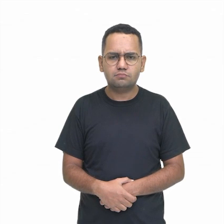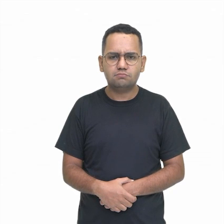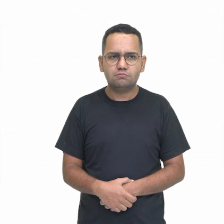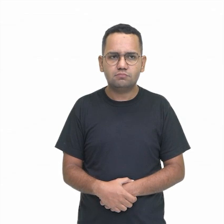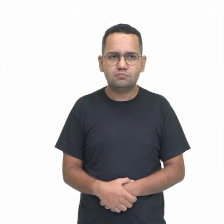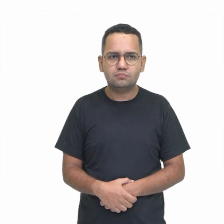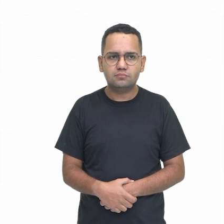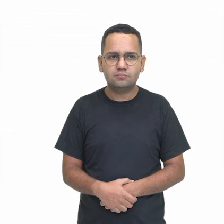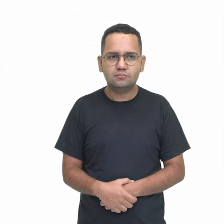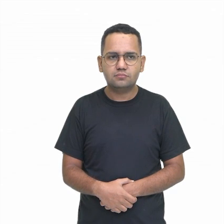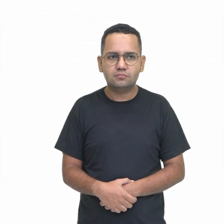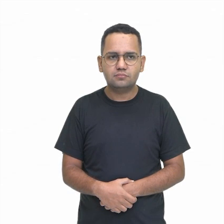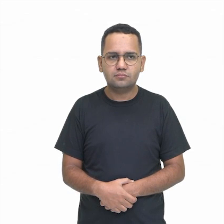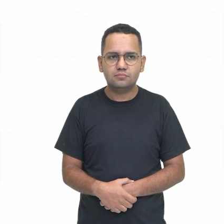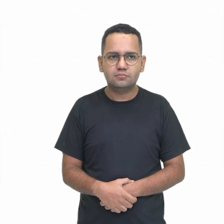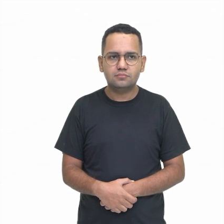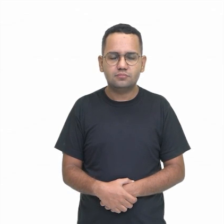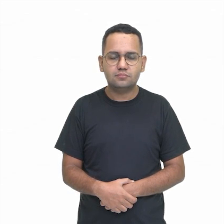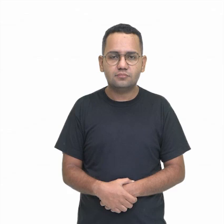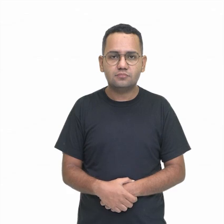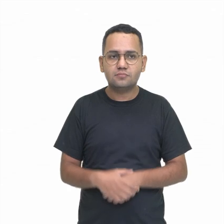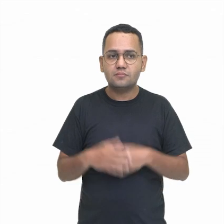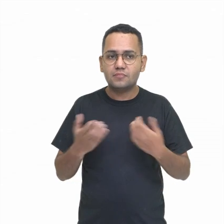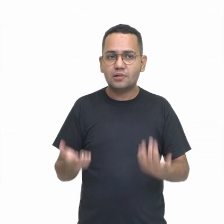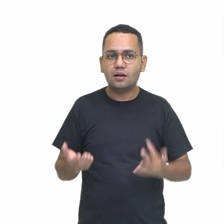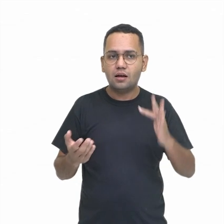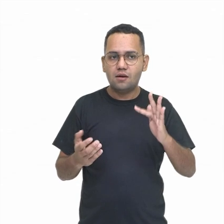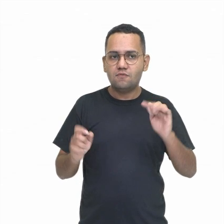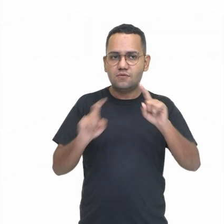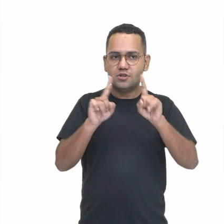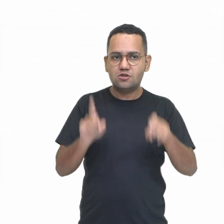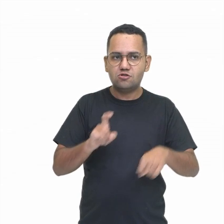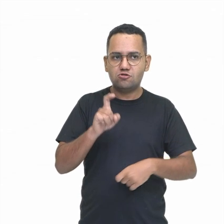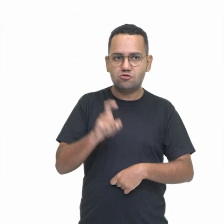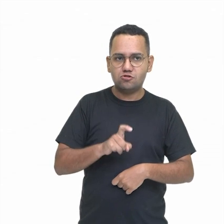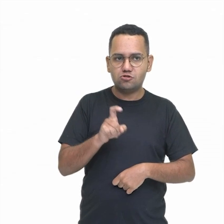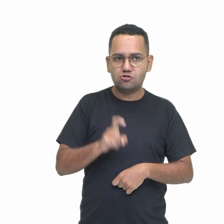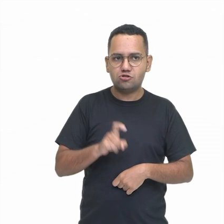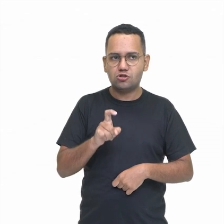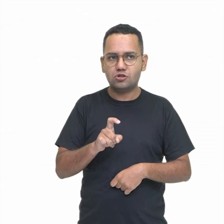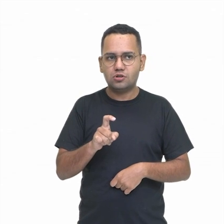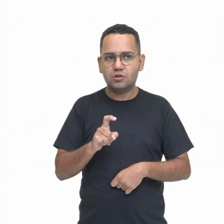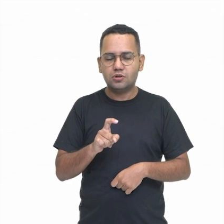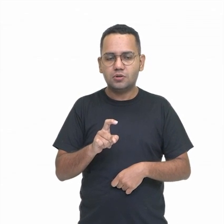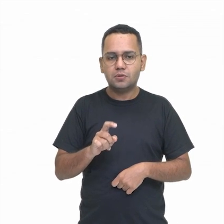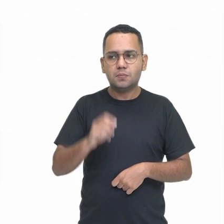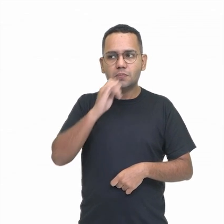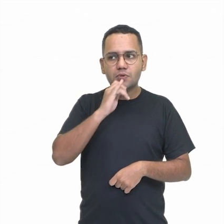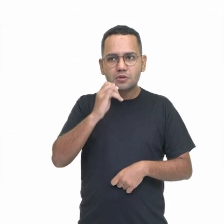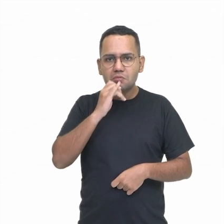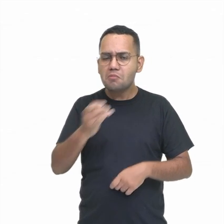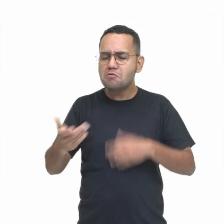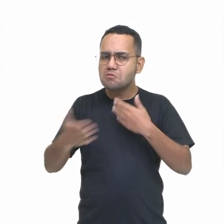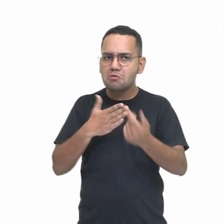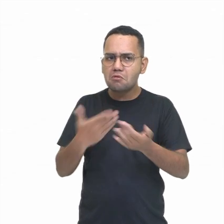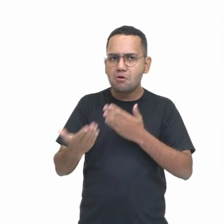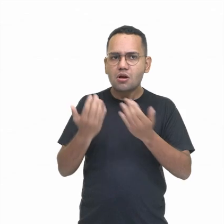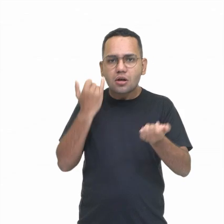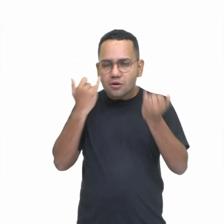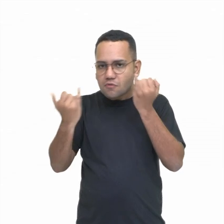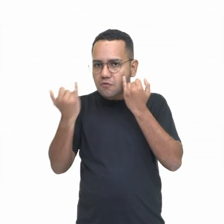tá porque qualquer valor que eu substituí o valor de X Ele vai estar dentro desse conjunto numérico